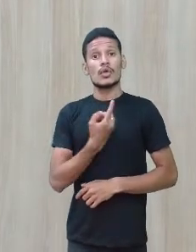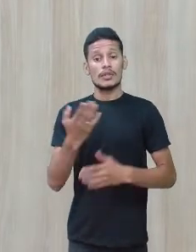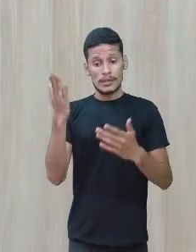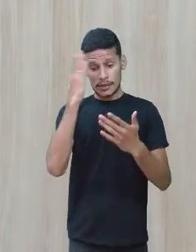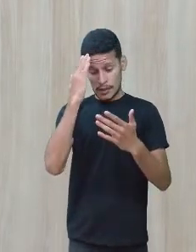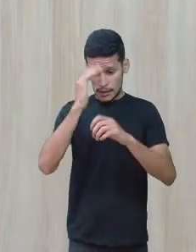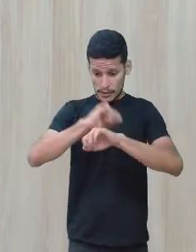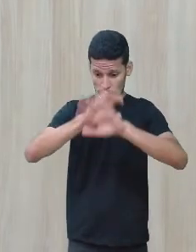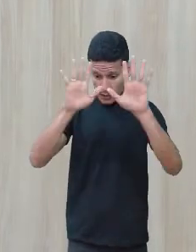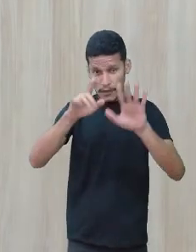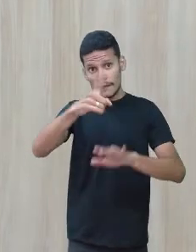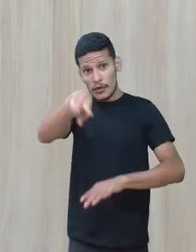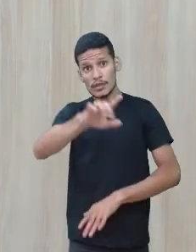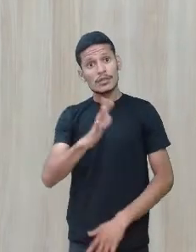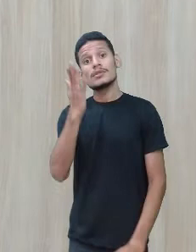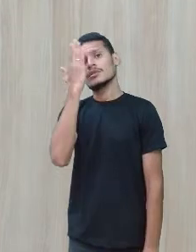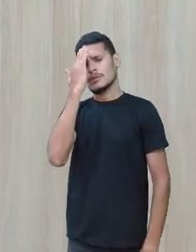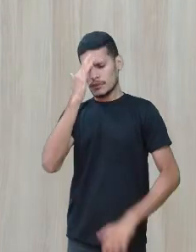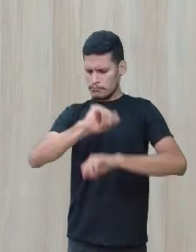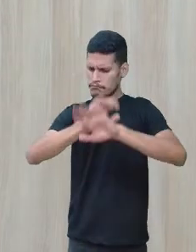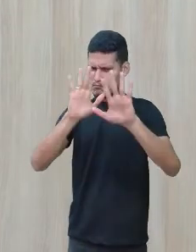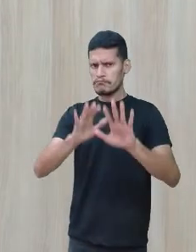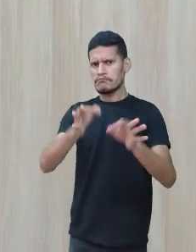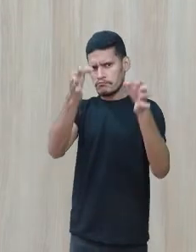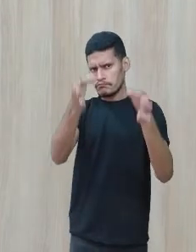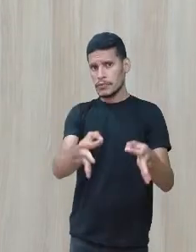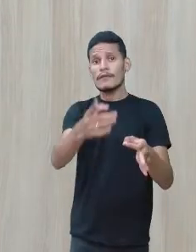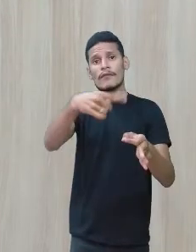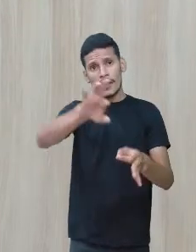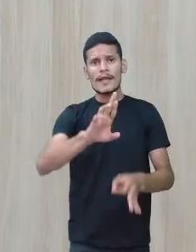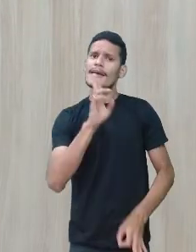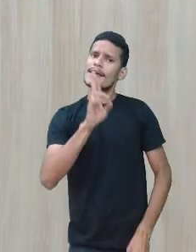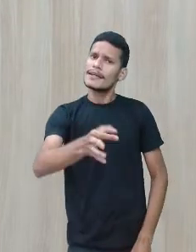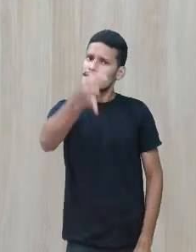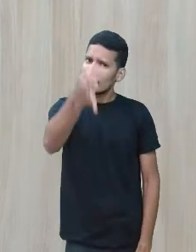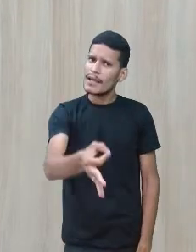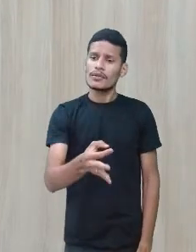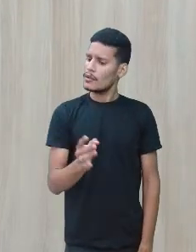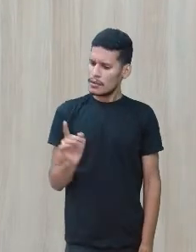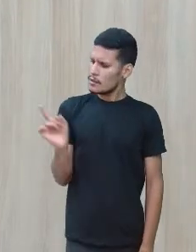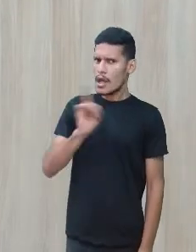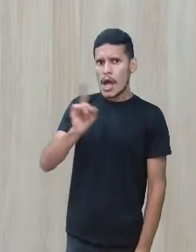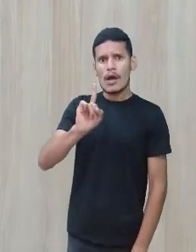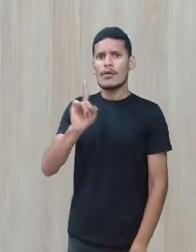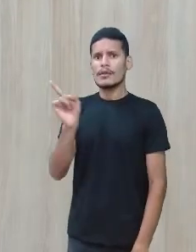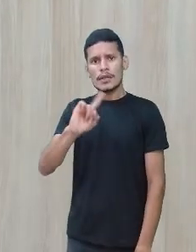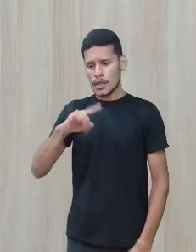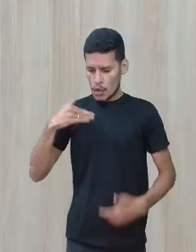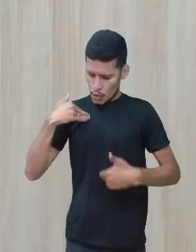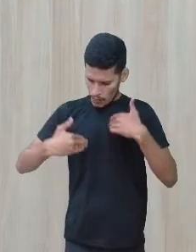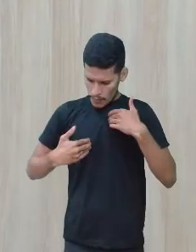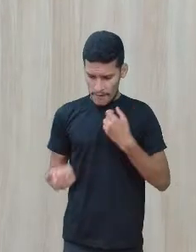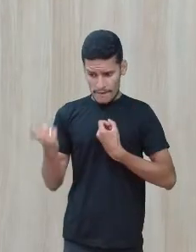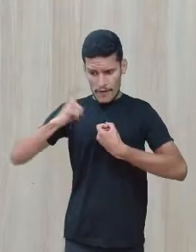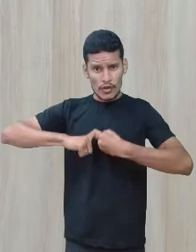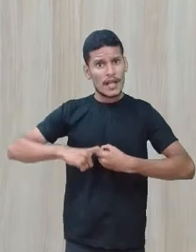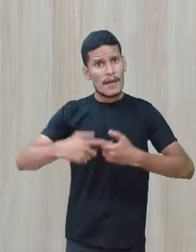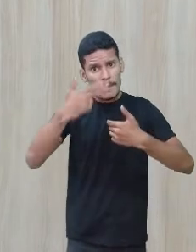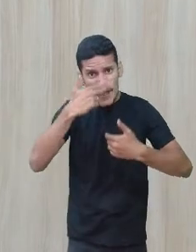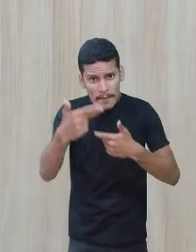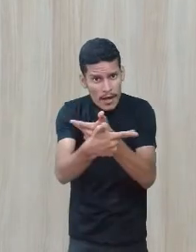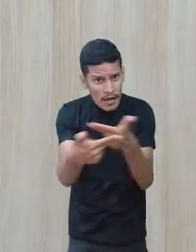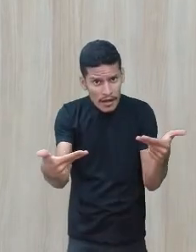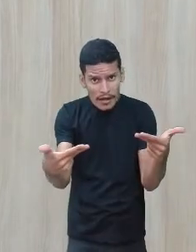estão ligados aí no assunto. E todo mundo respondeu certo, que não, nosso corpo não vai ter o mesmo pique.